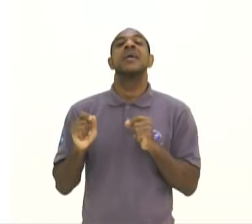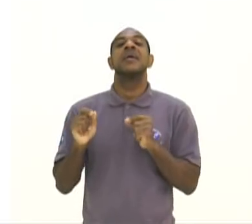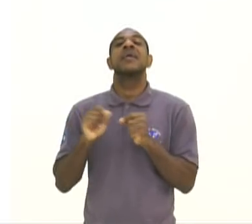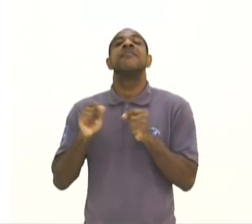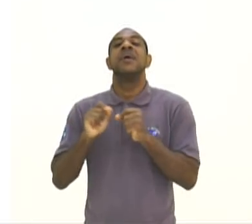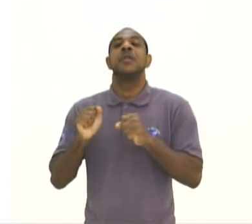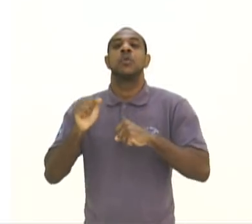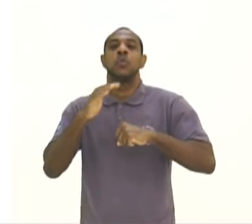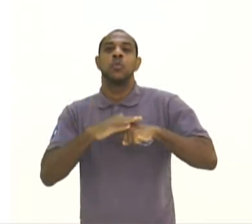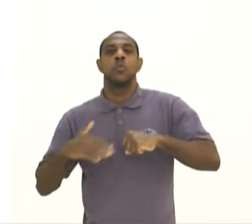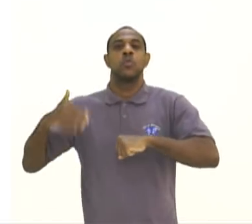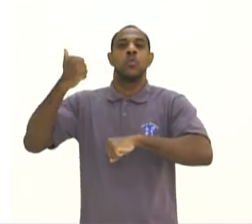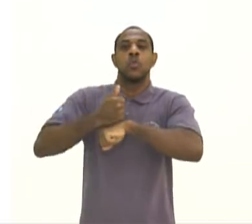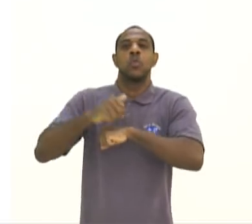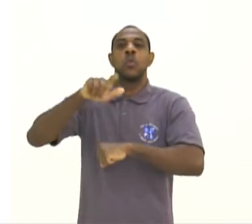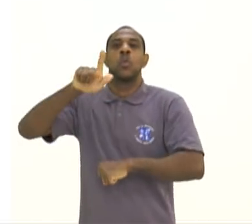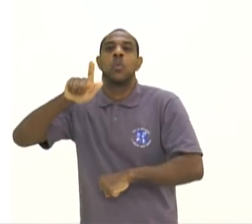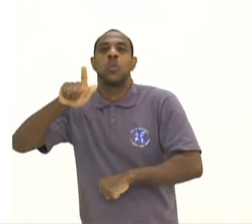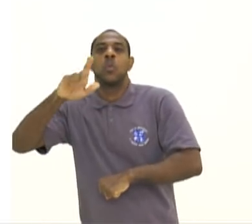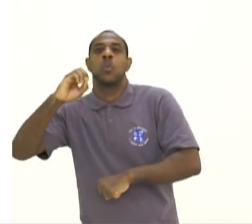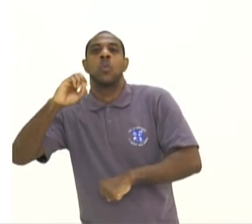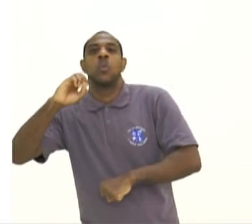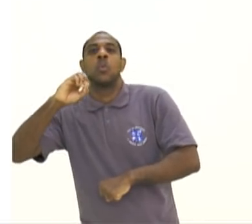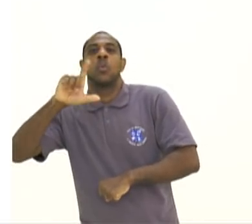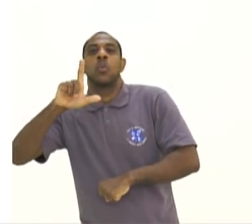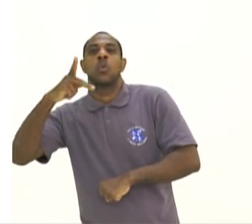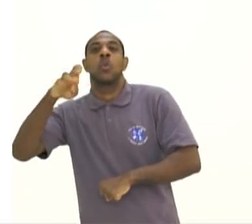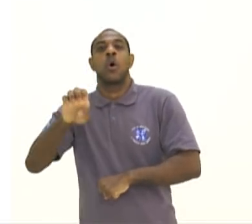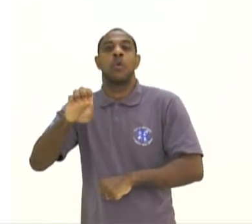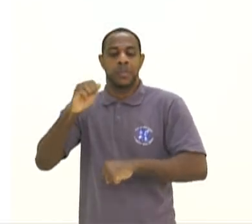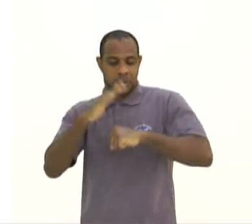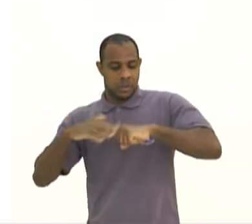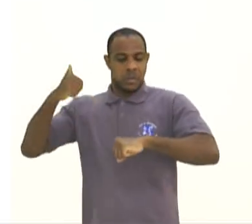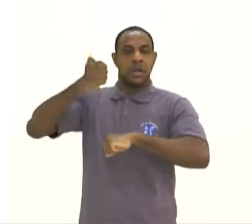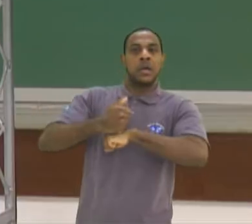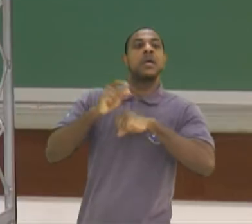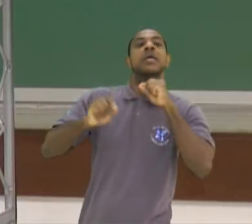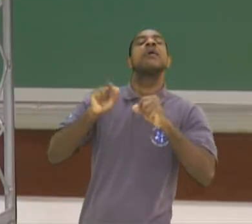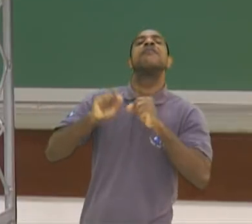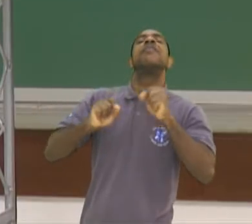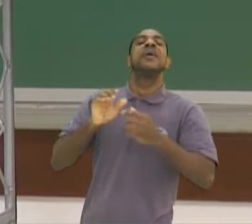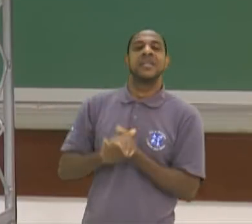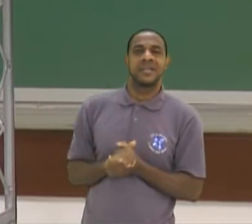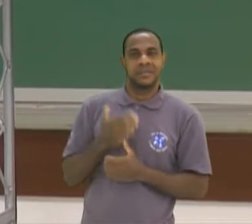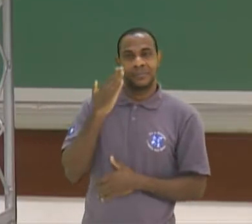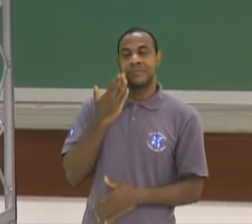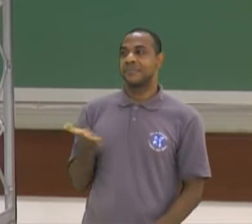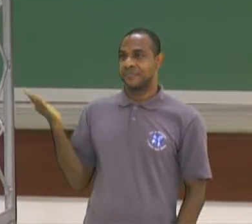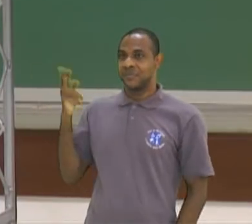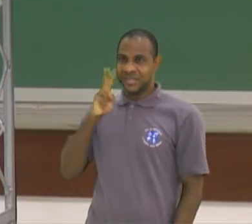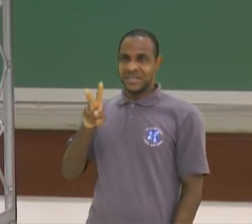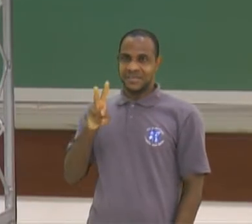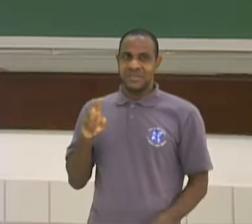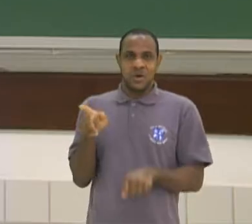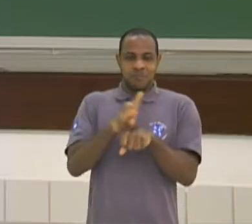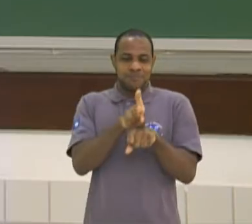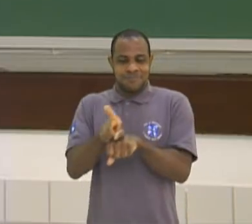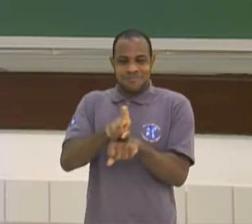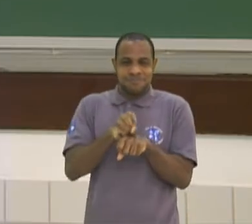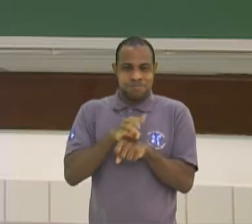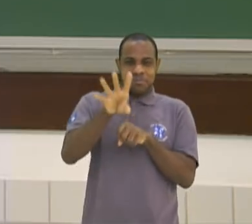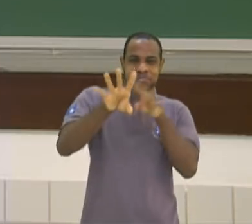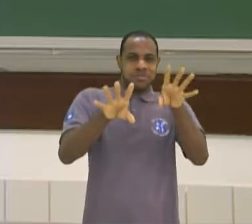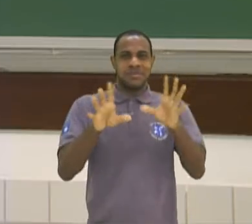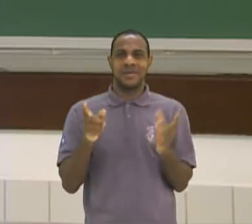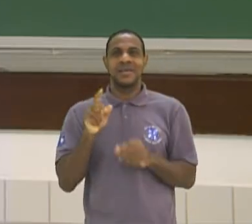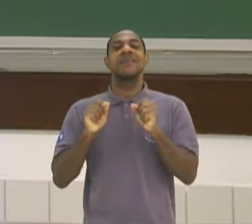forças militares que bombardearam e invadiram o palácio sede do governo. Tranquila essa, né? Bem sossegado